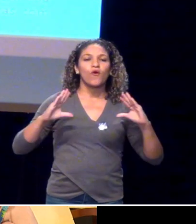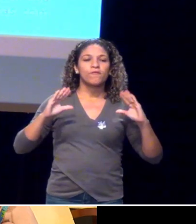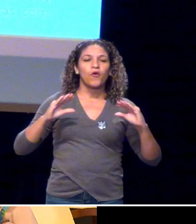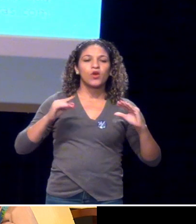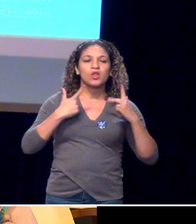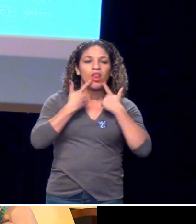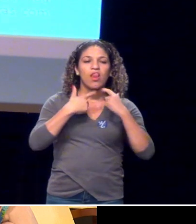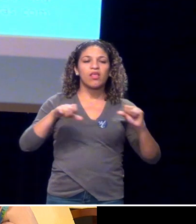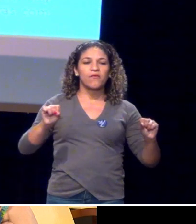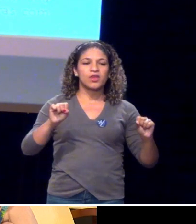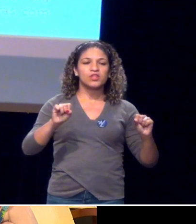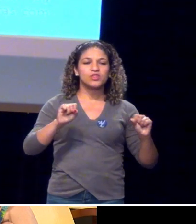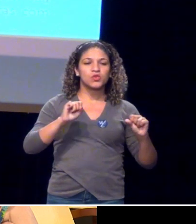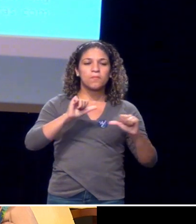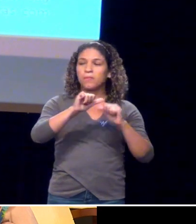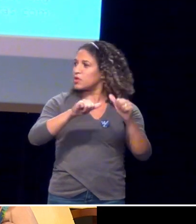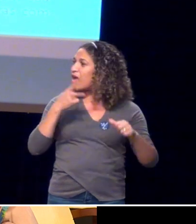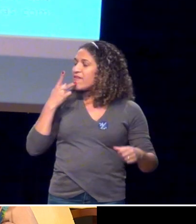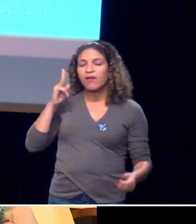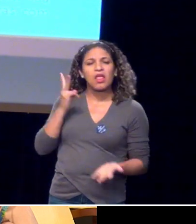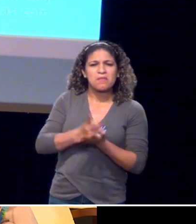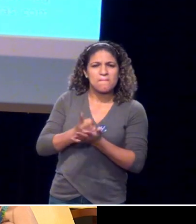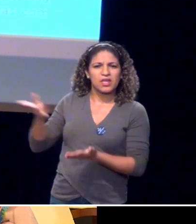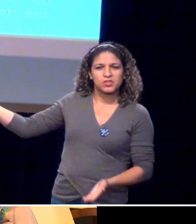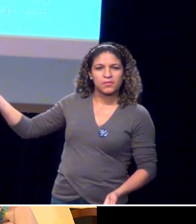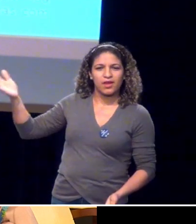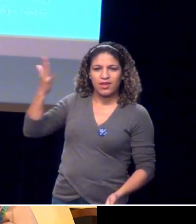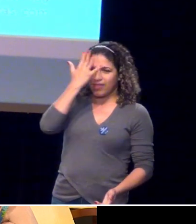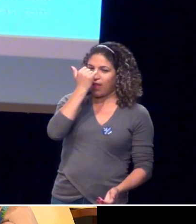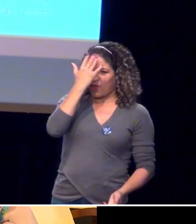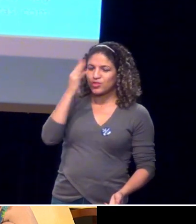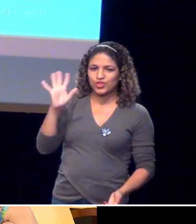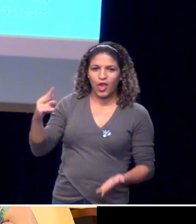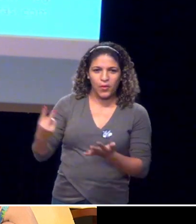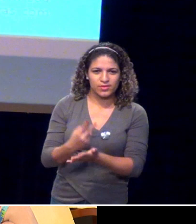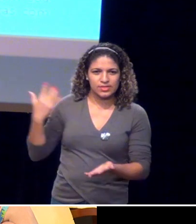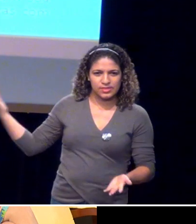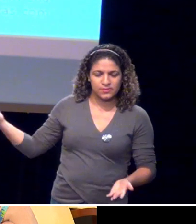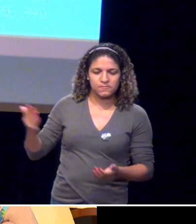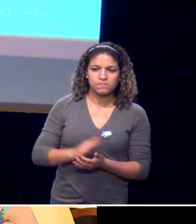e faço os ouvintes... Eu estou falando de mim mesmo, tá? Porque eu já tive que fazer isso.